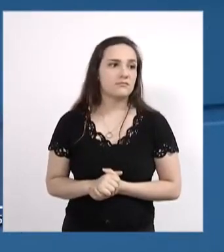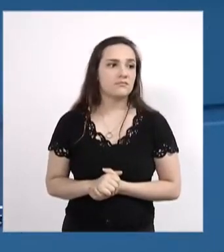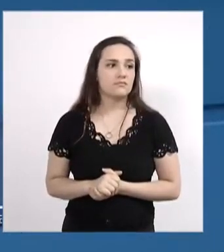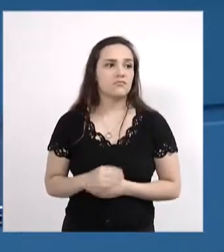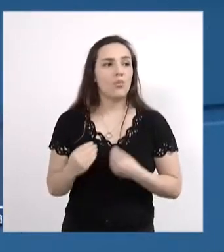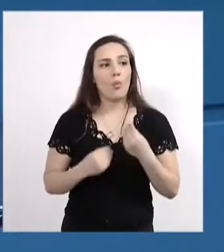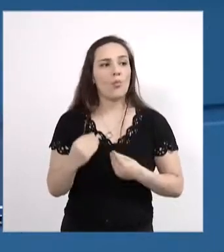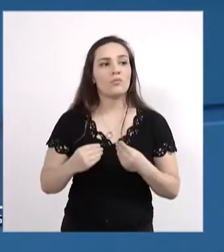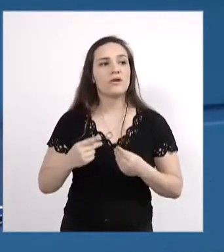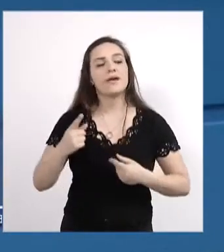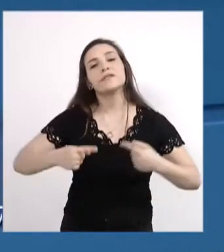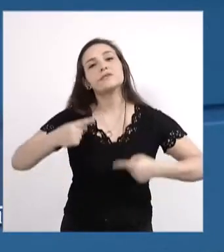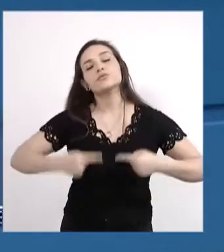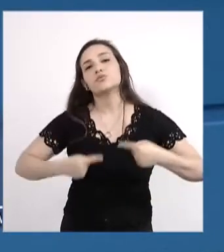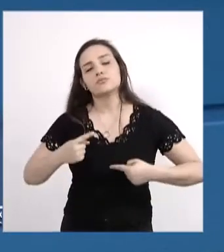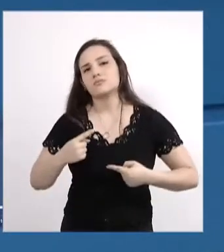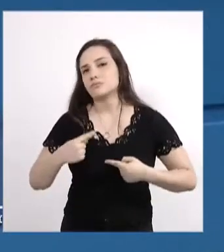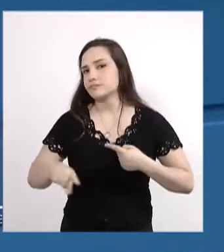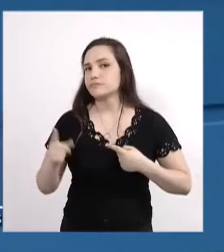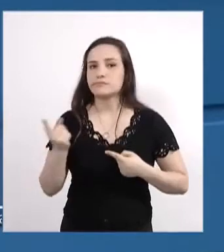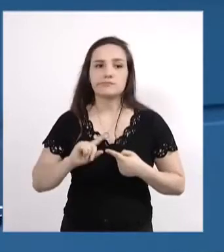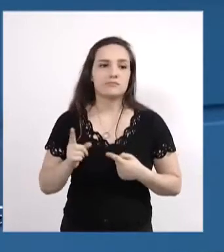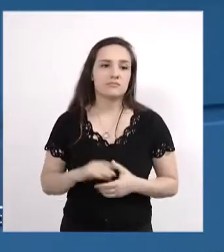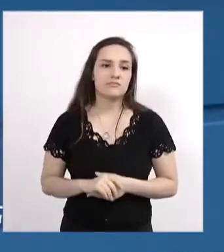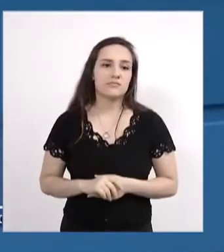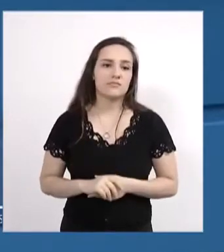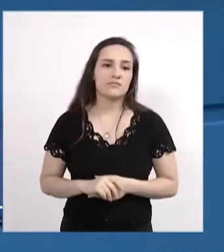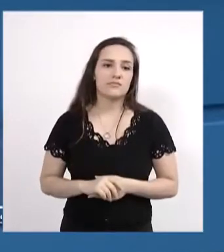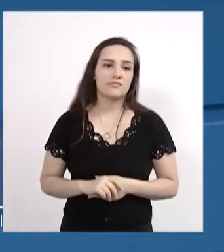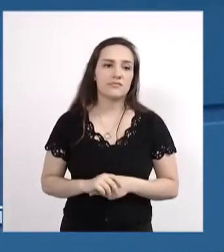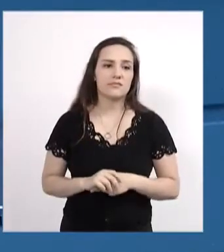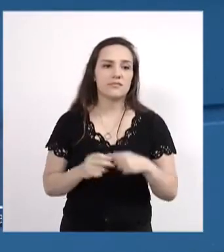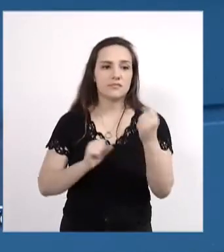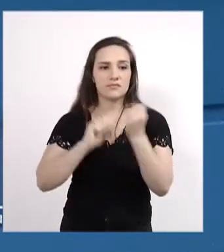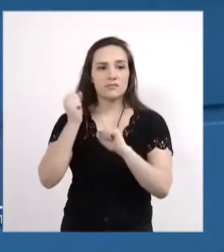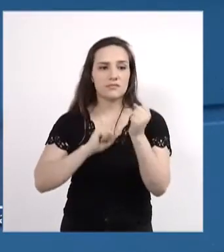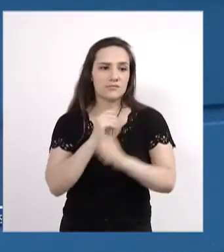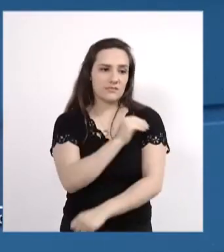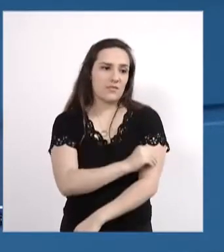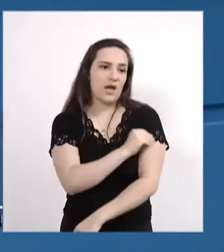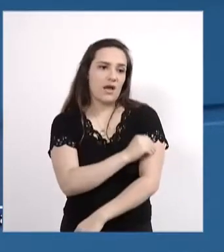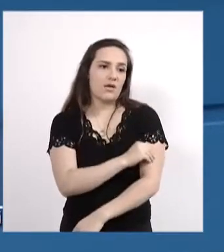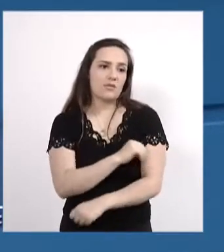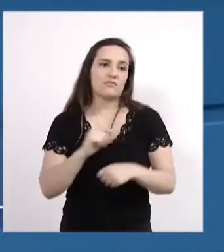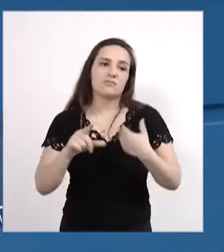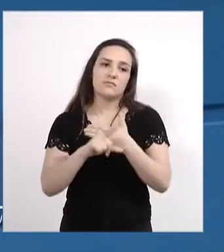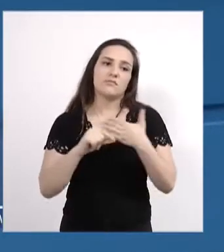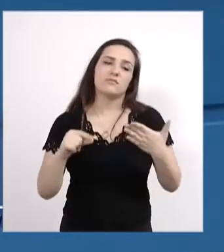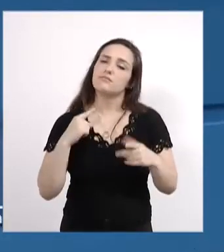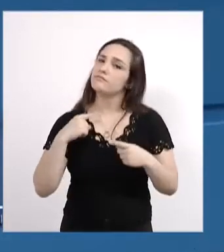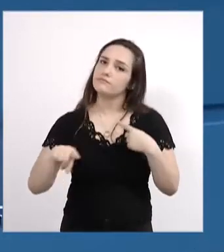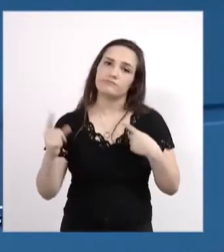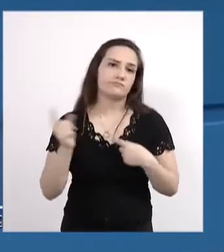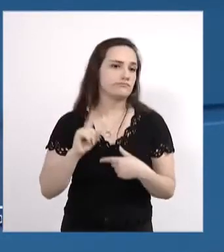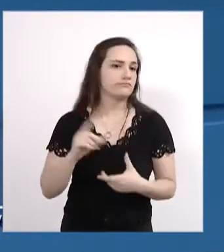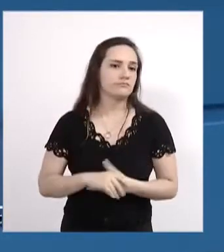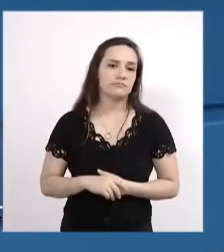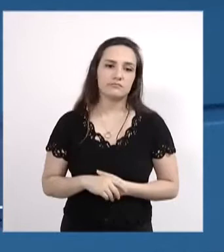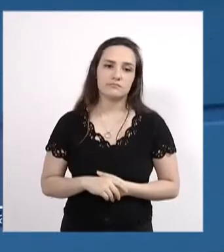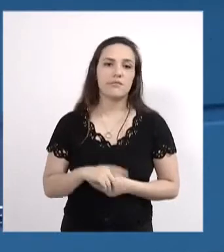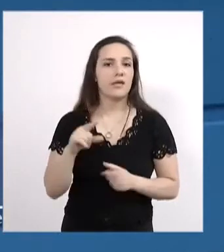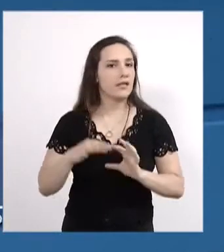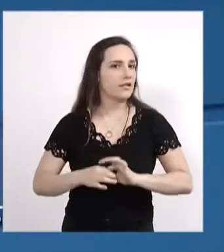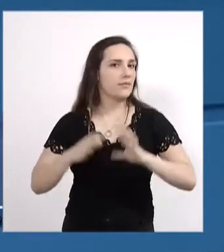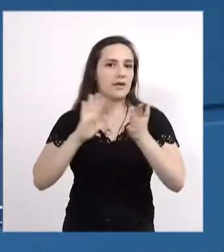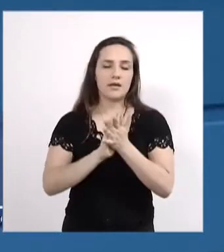discutir levar a usina de água para o Pantanal, não tem como discutir. é a proibição da destruição